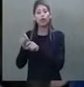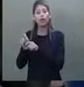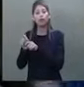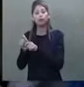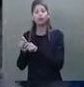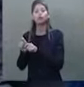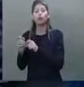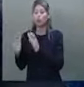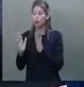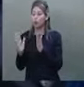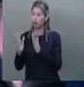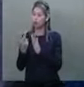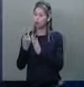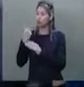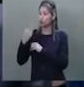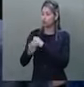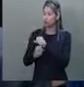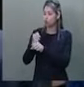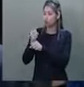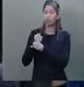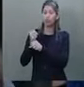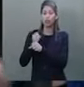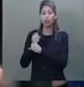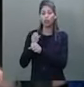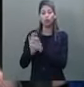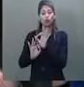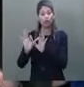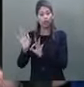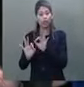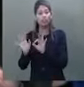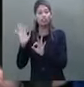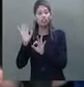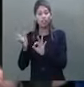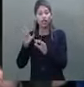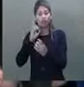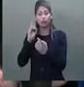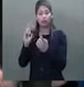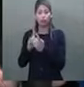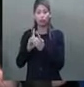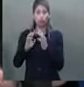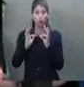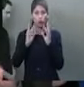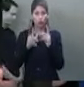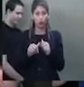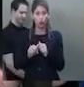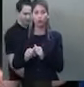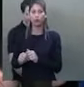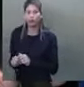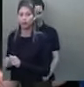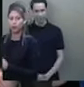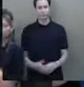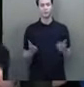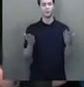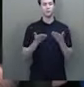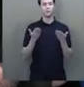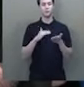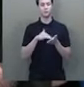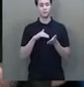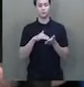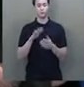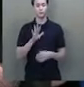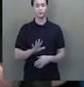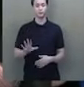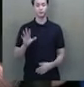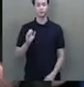anos do reajuste. Então, esse prazo médio de três anos atende a todos os lados. Agora, ao nosso querido secretário-geral da mesa, doutor